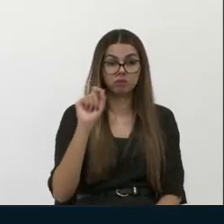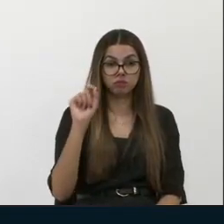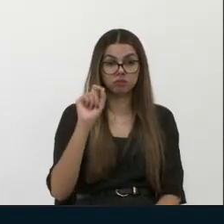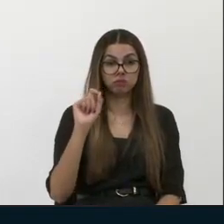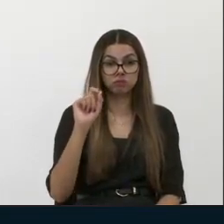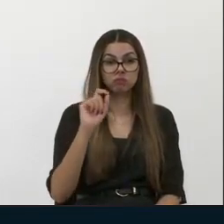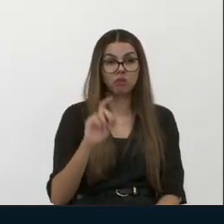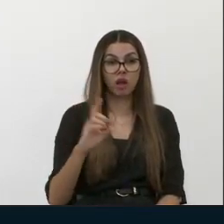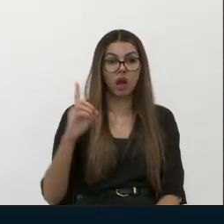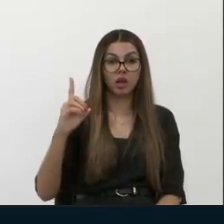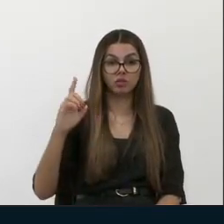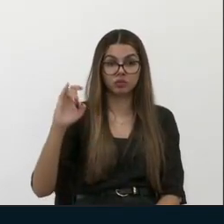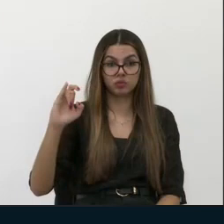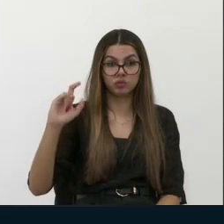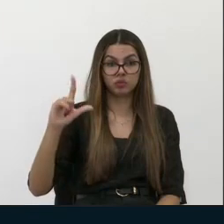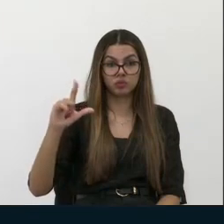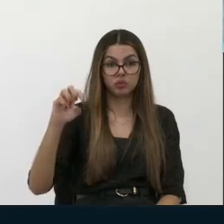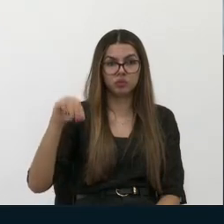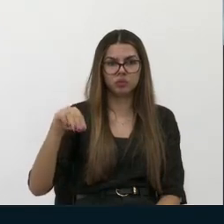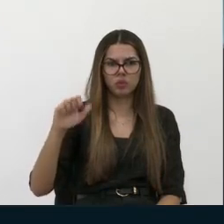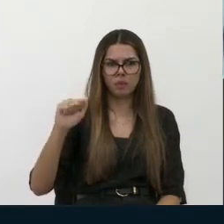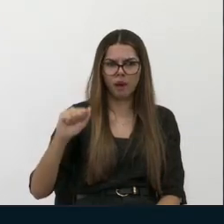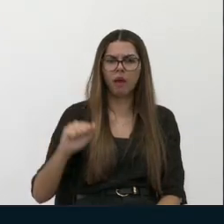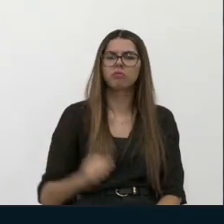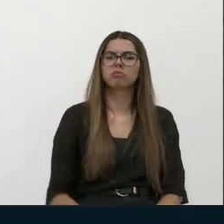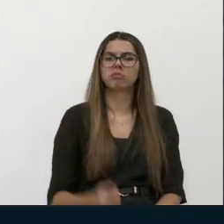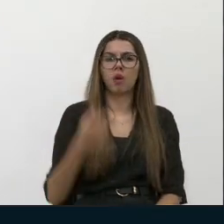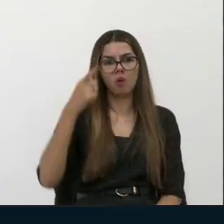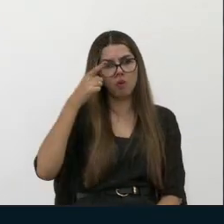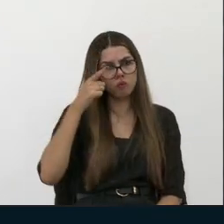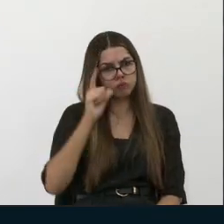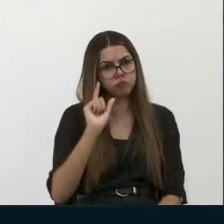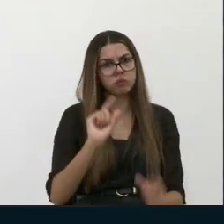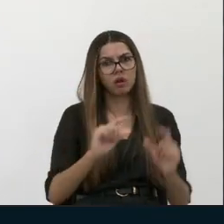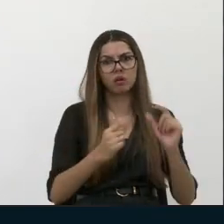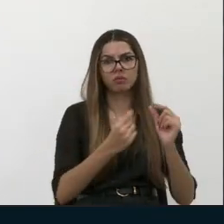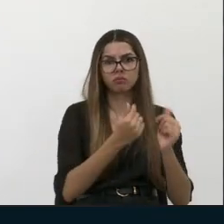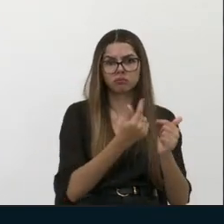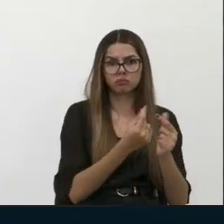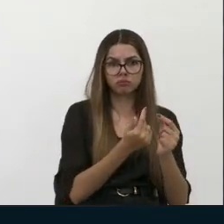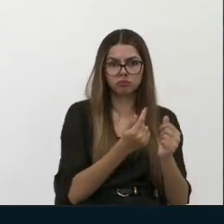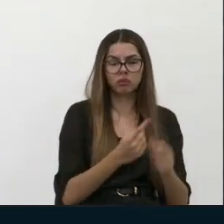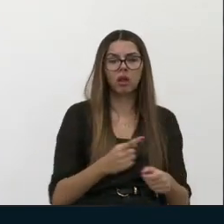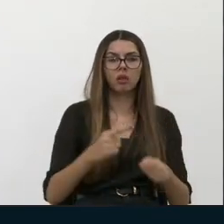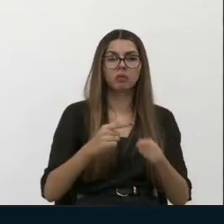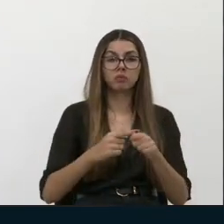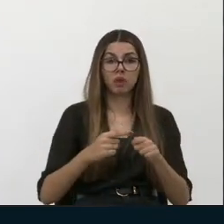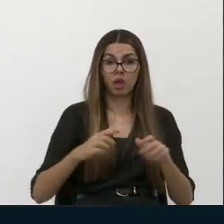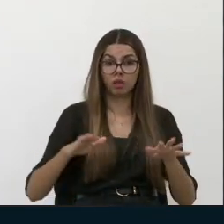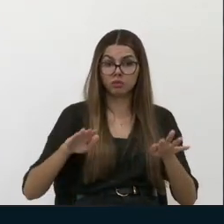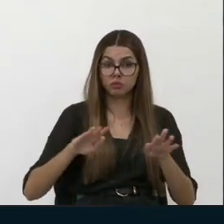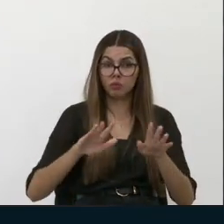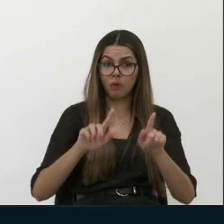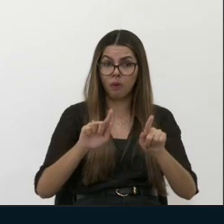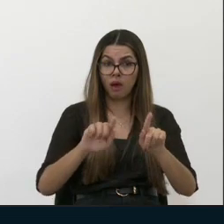Dilma trouxe mesmo verba para Guarulhos.